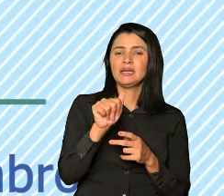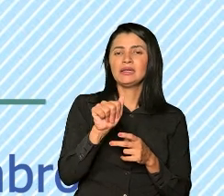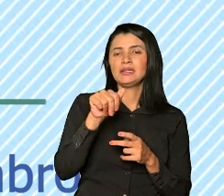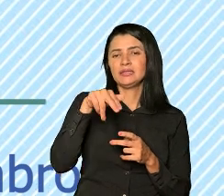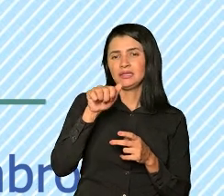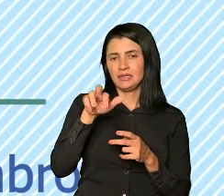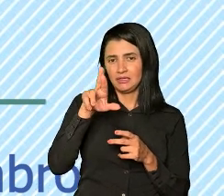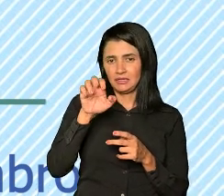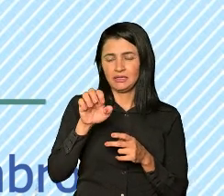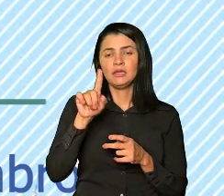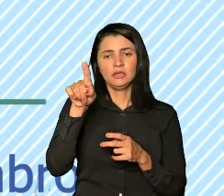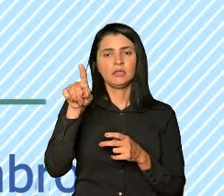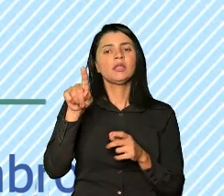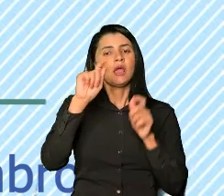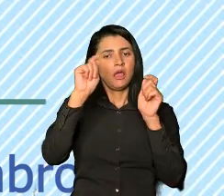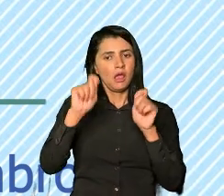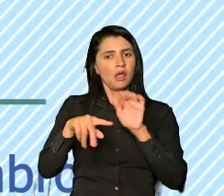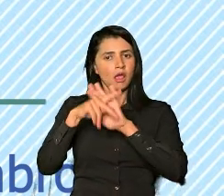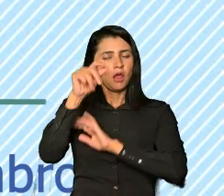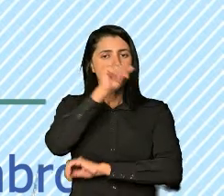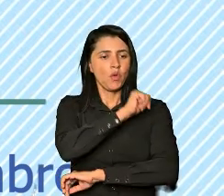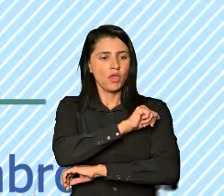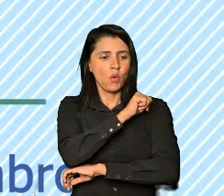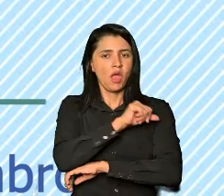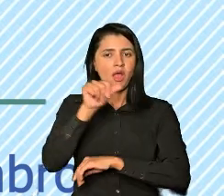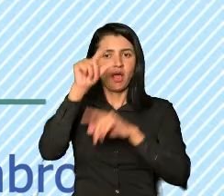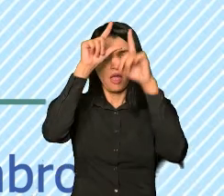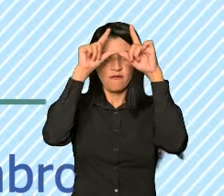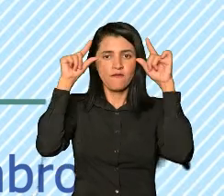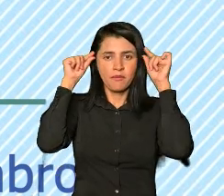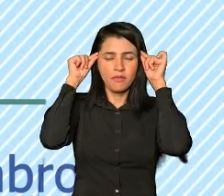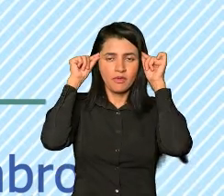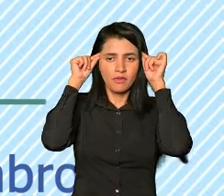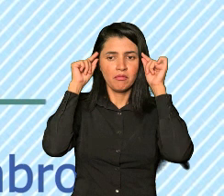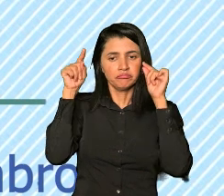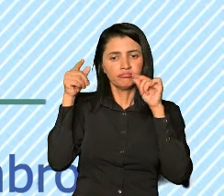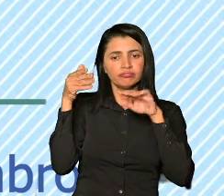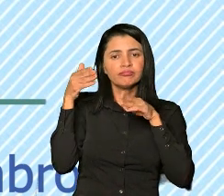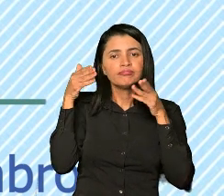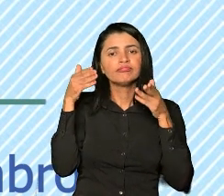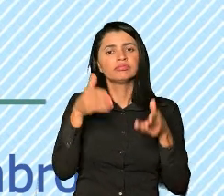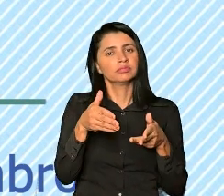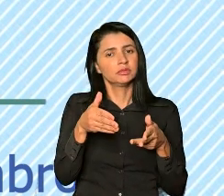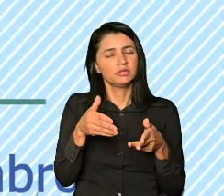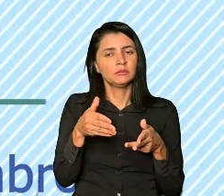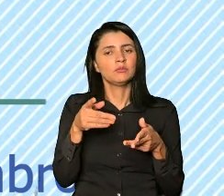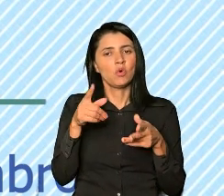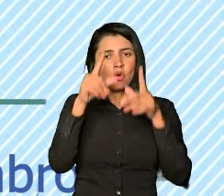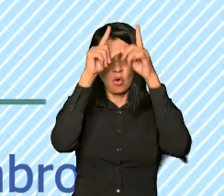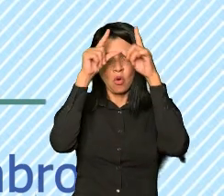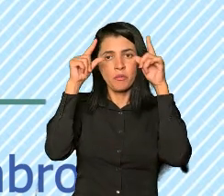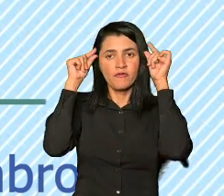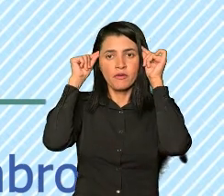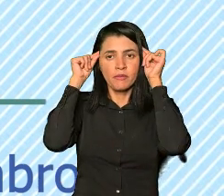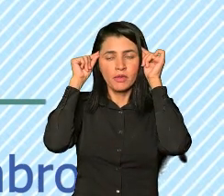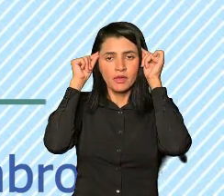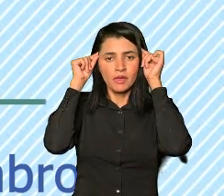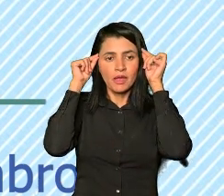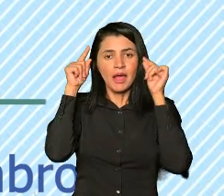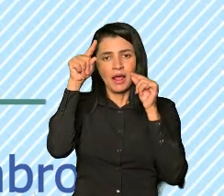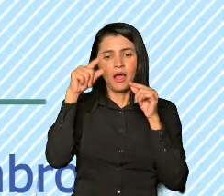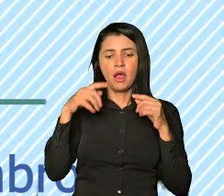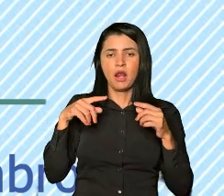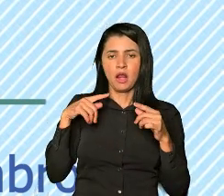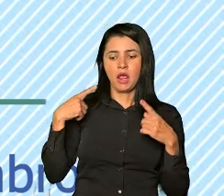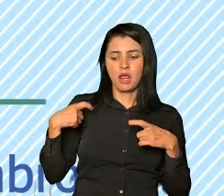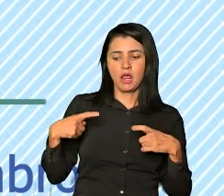monumento no Rio, ela enquanto enfermeira. E ela participou como enfermeira, mas na Guerra do